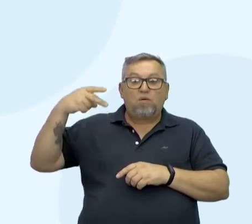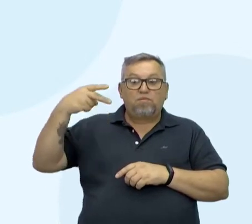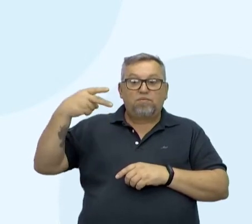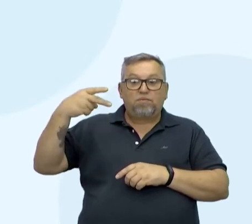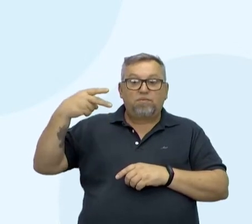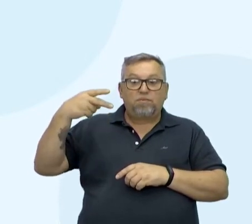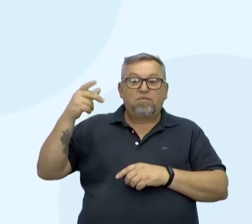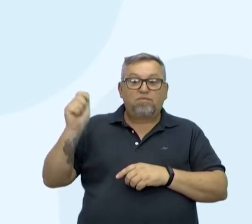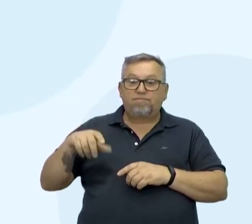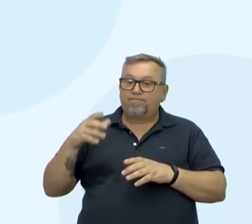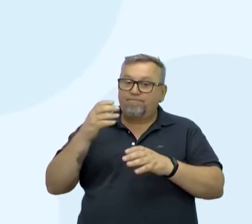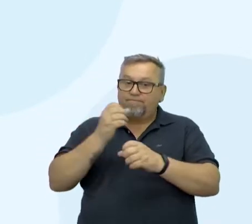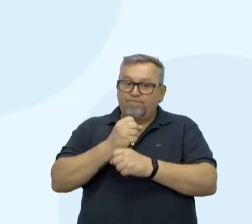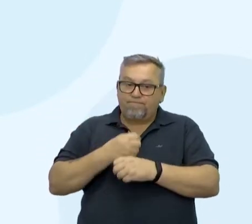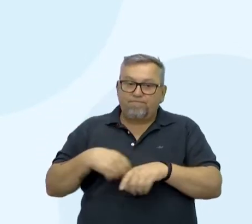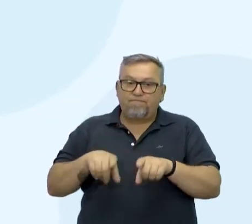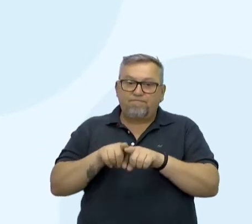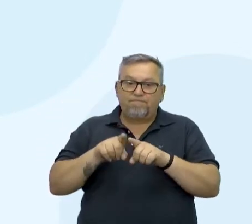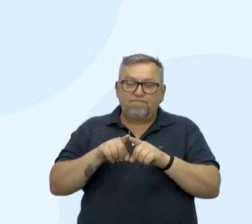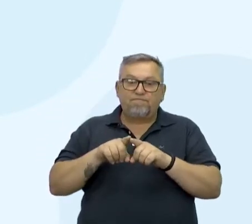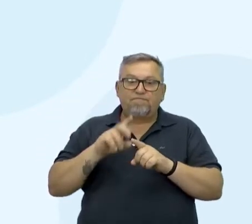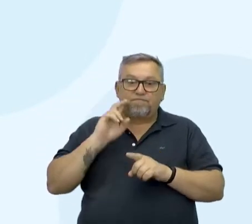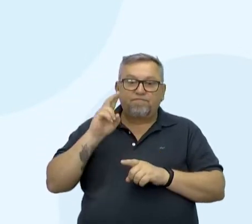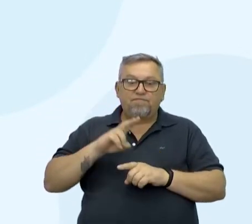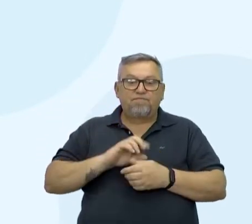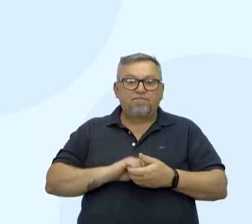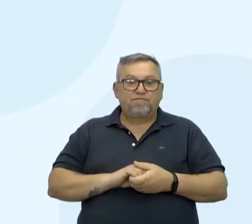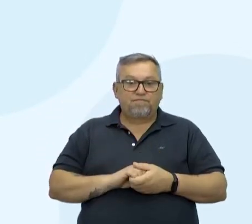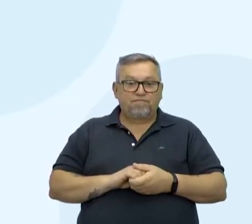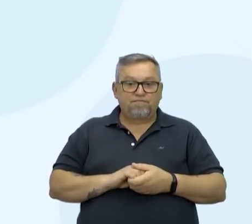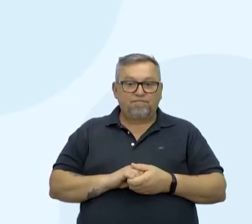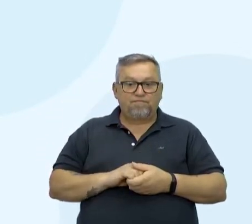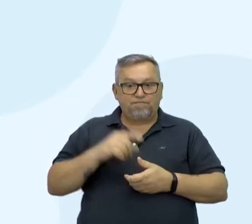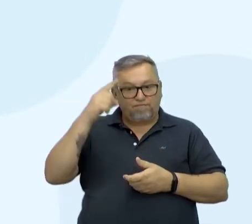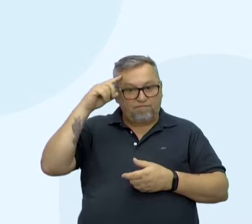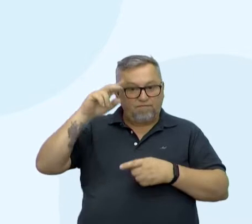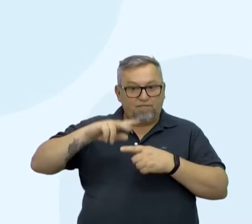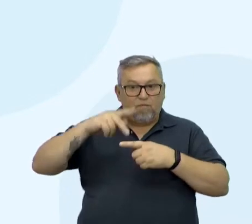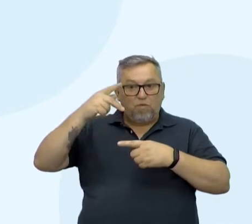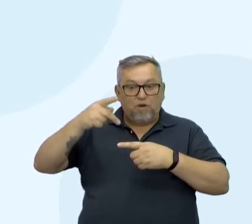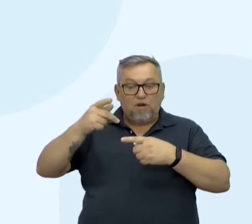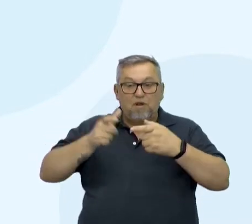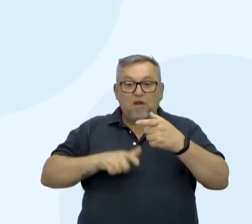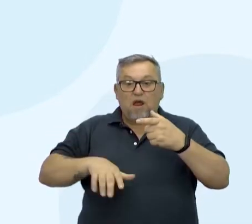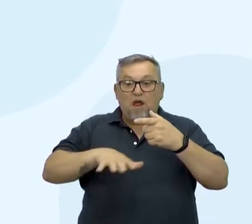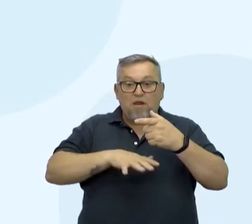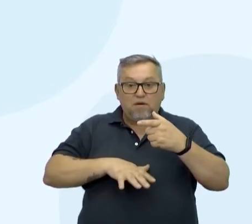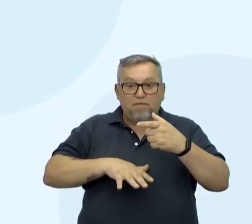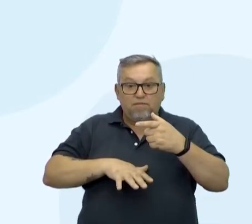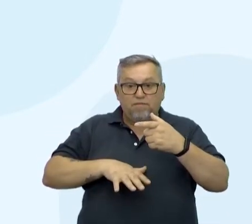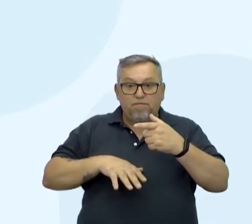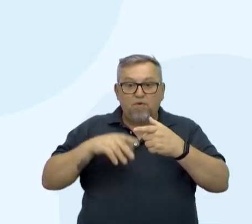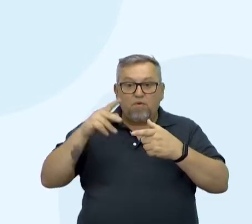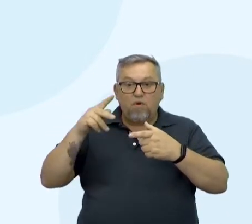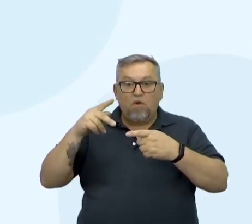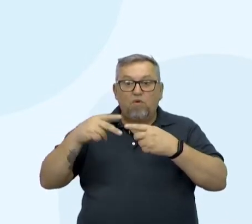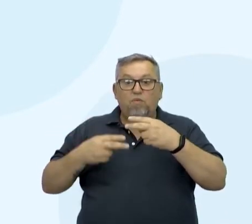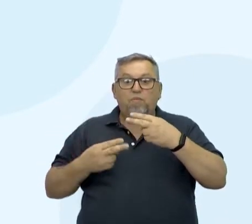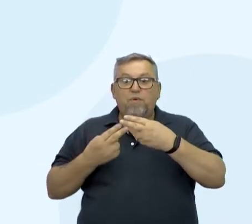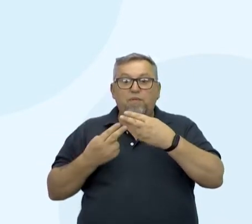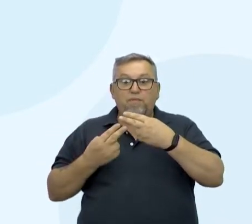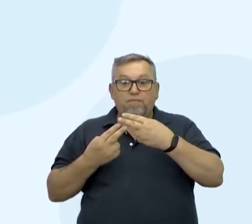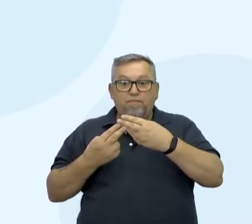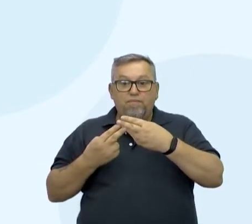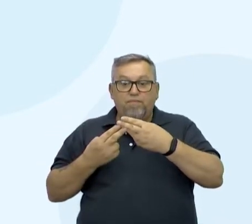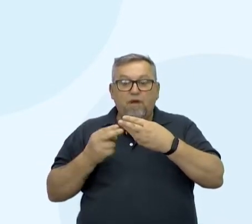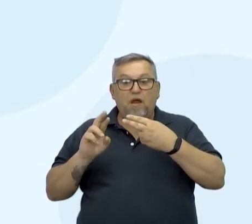pode calcular através dessa equação. Vamos lembrar que a intensidade é a potência sobre área, potência aqui 4πr ao quadrado é a área que